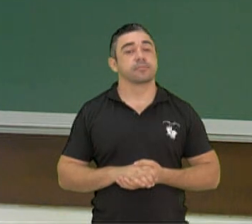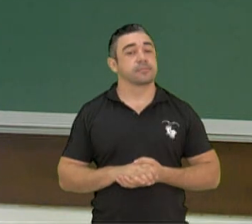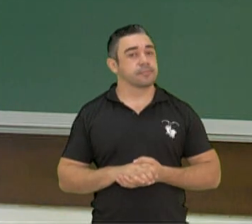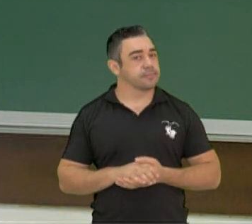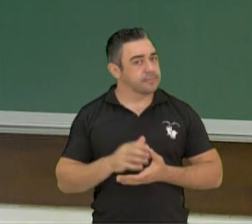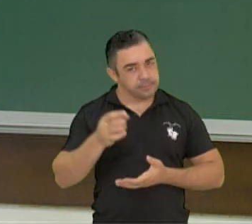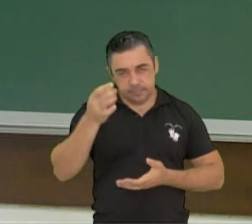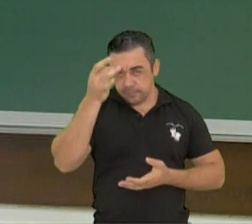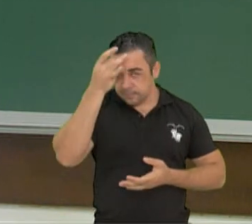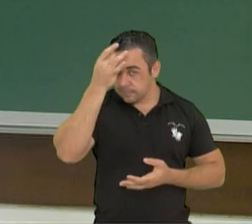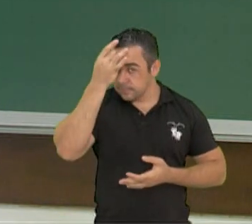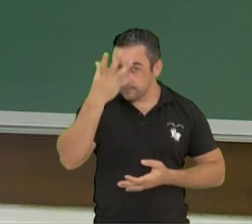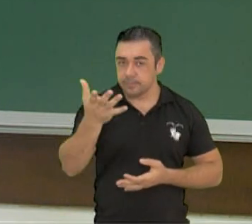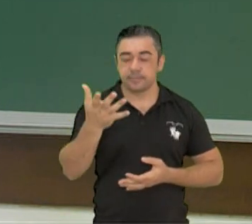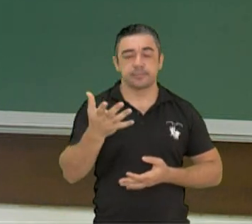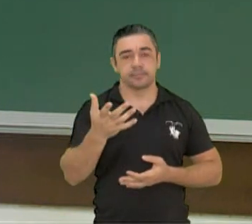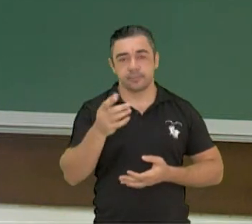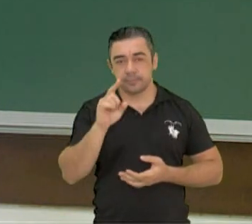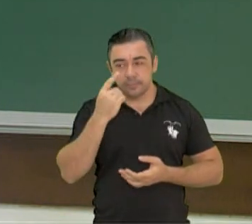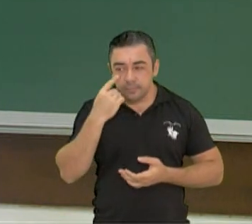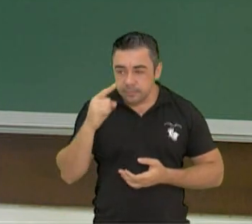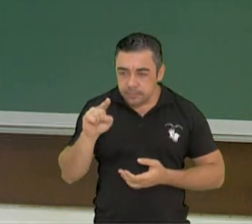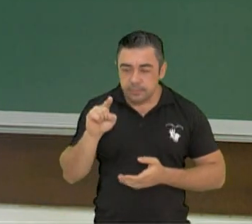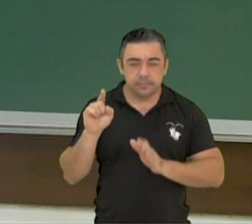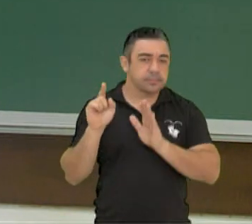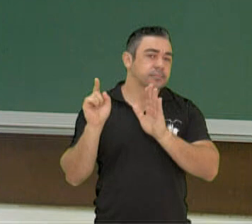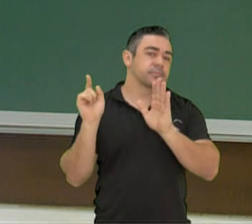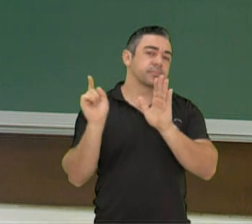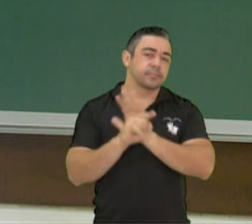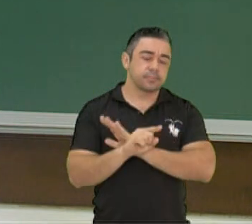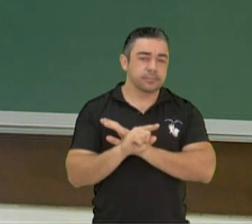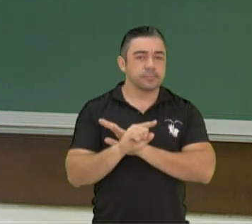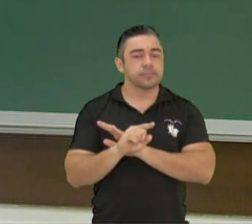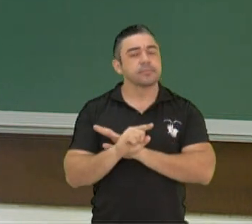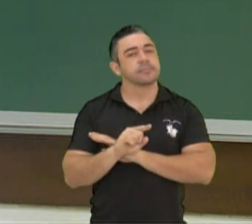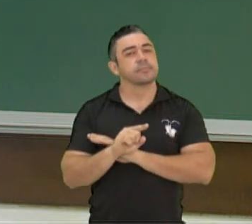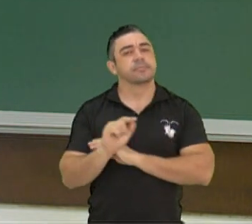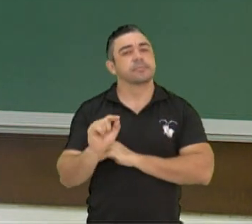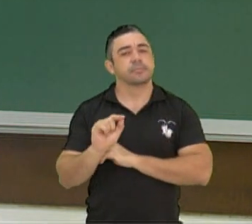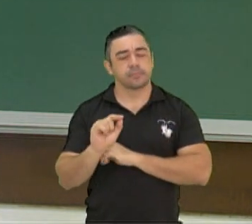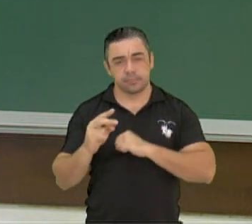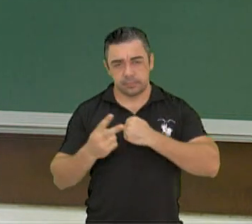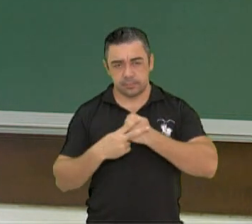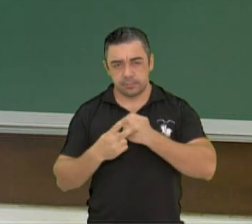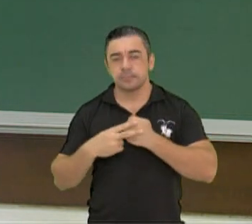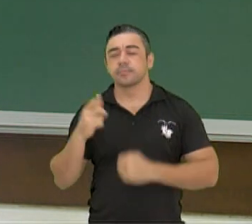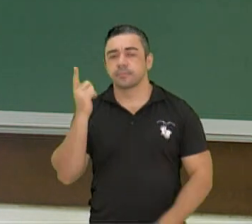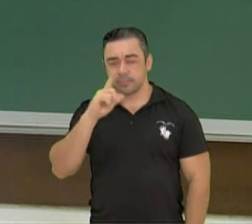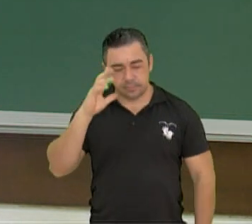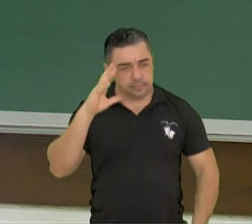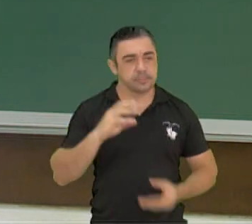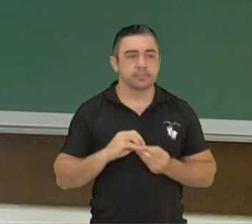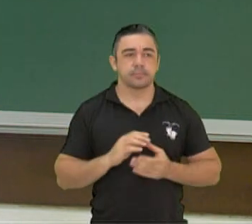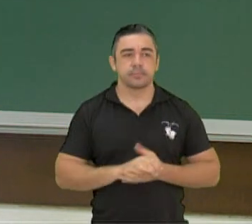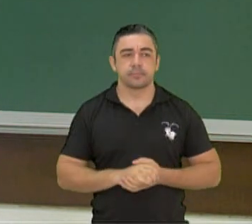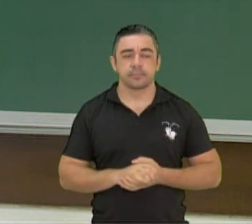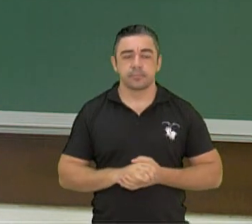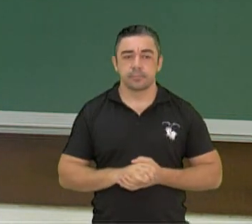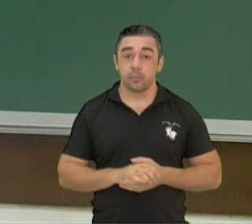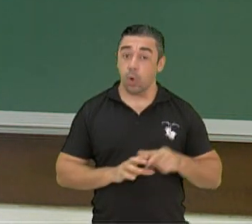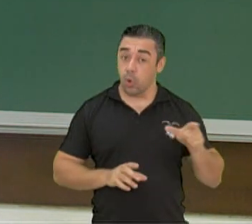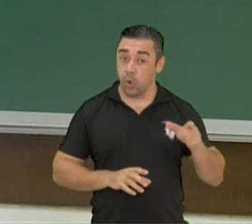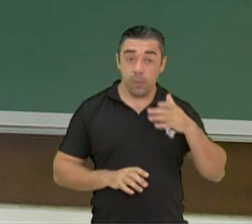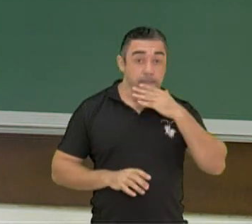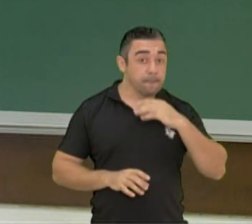Muito fácil, né, professora? É só fazer a perguntinha lá para o verbo, a gente consegue. Então, lá, os